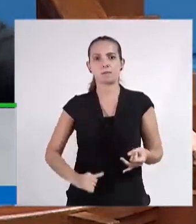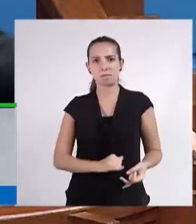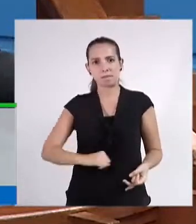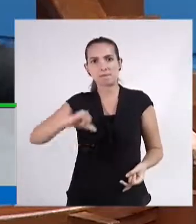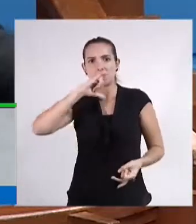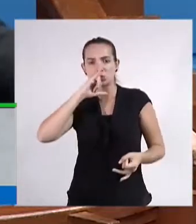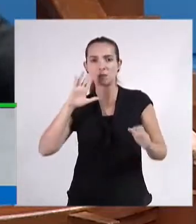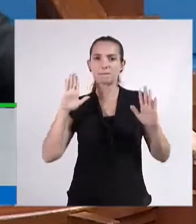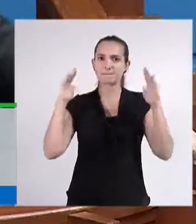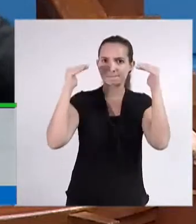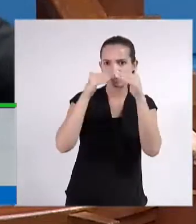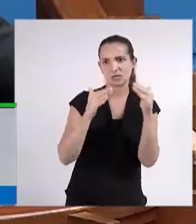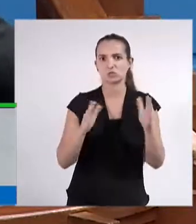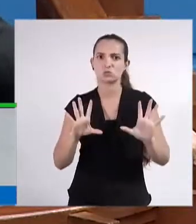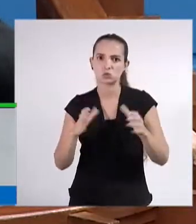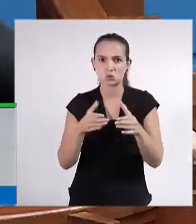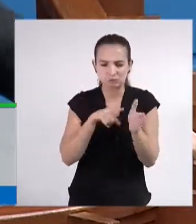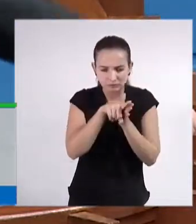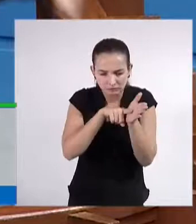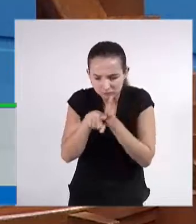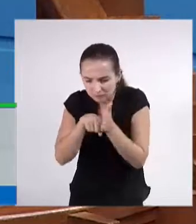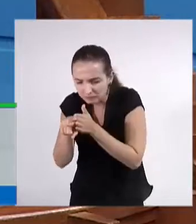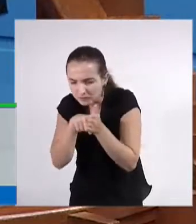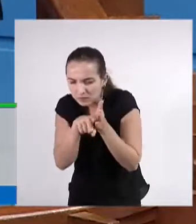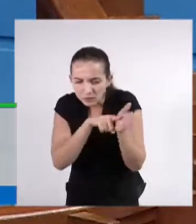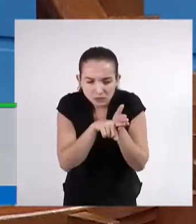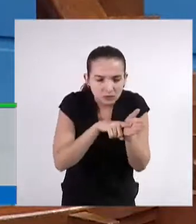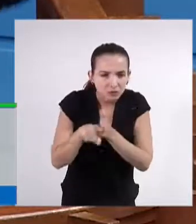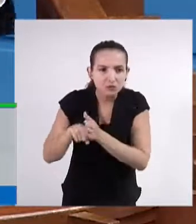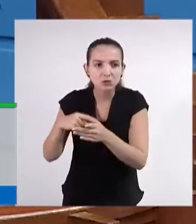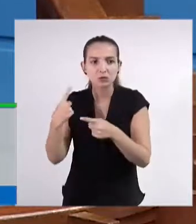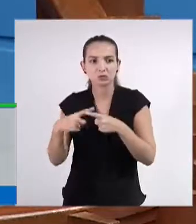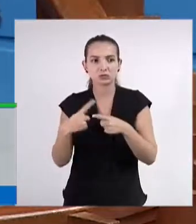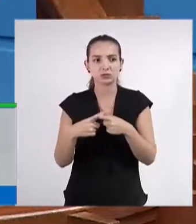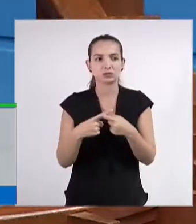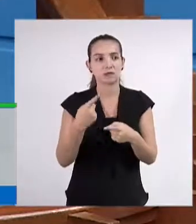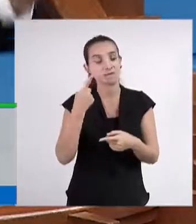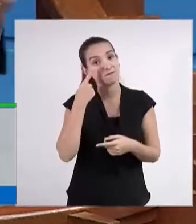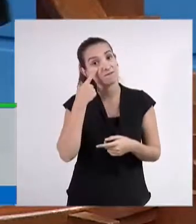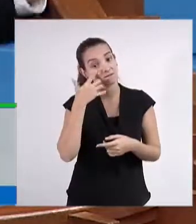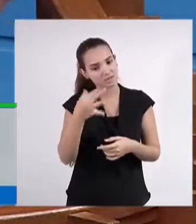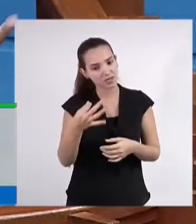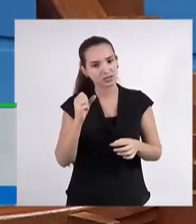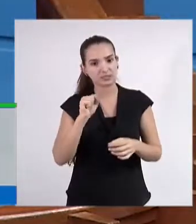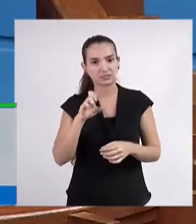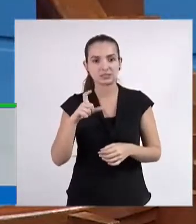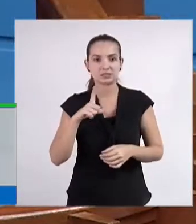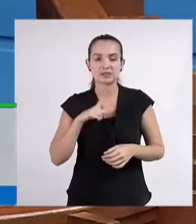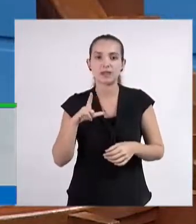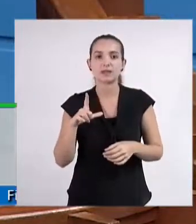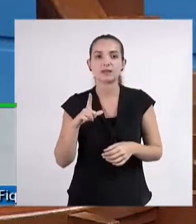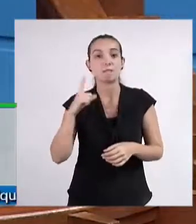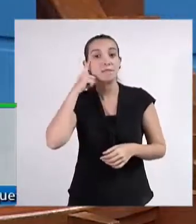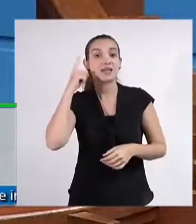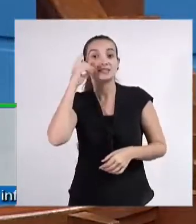a desculpa de que podem discutir ali, ou sei lá o que, tramar alguma